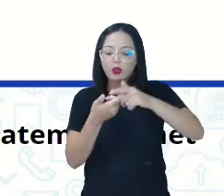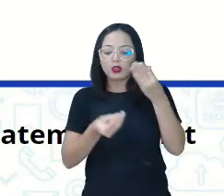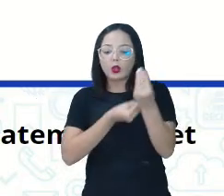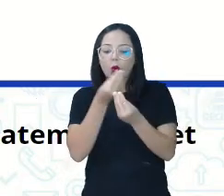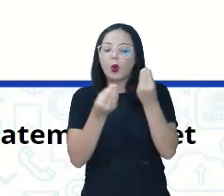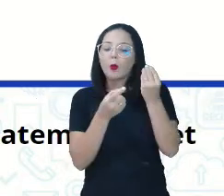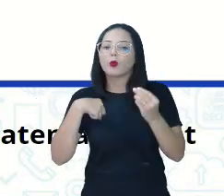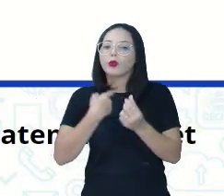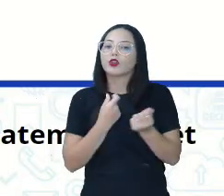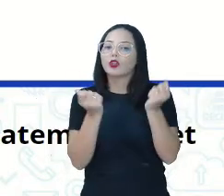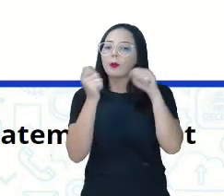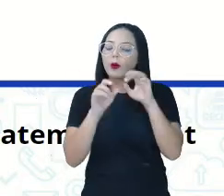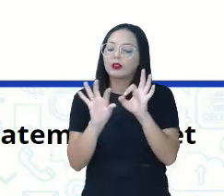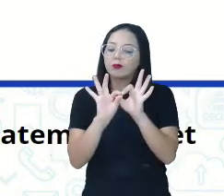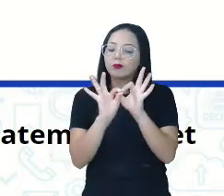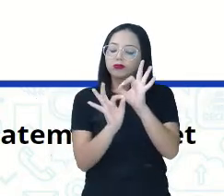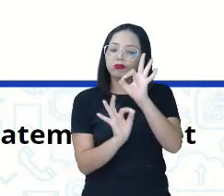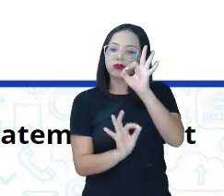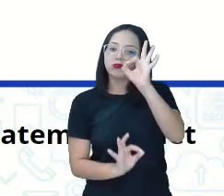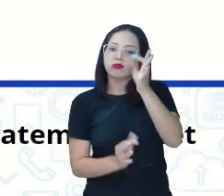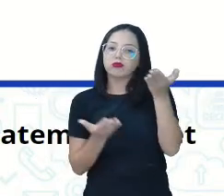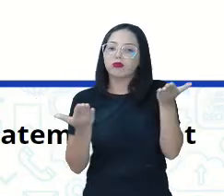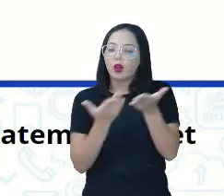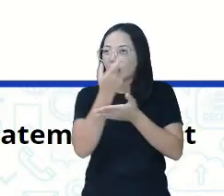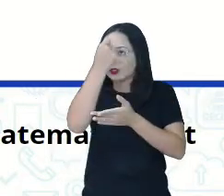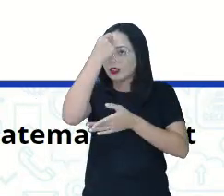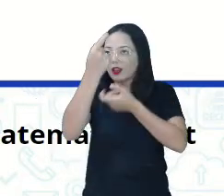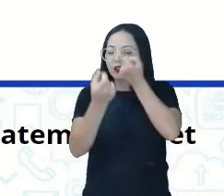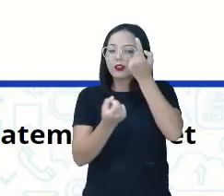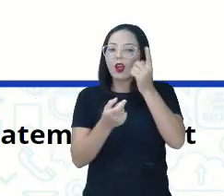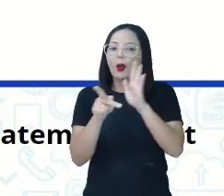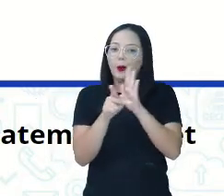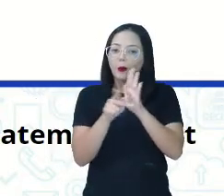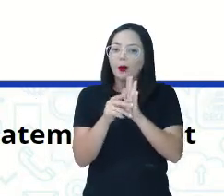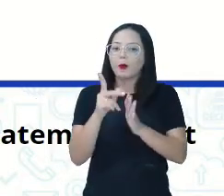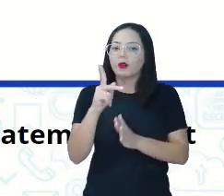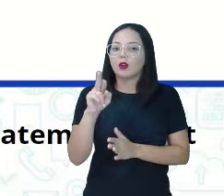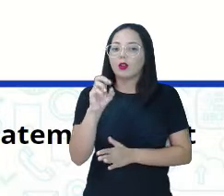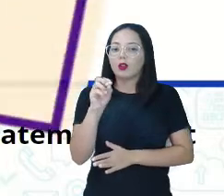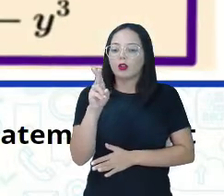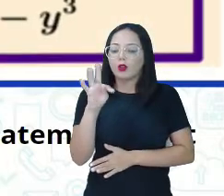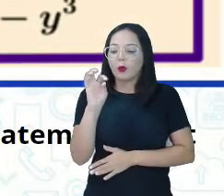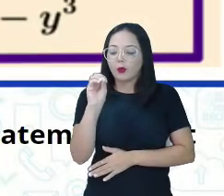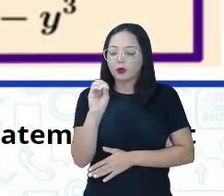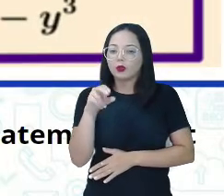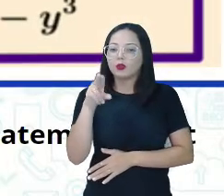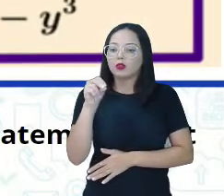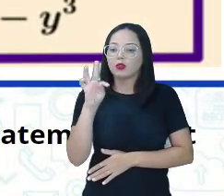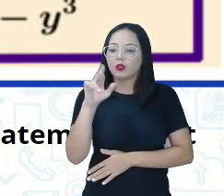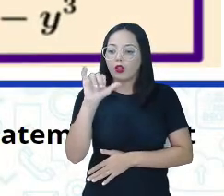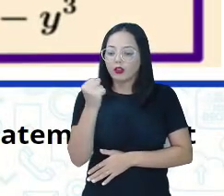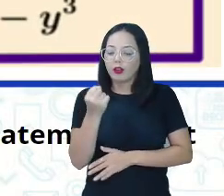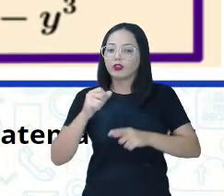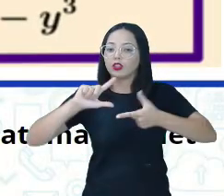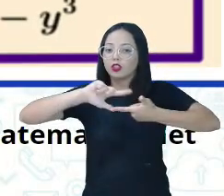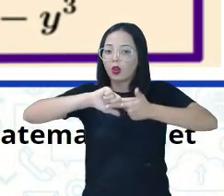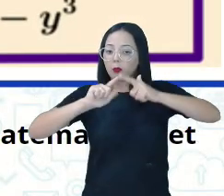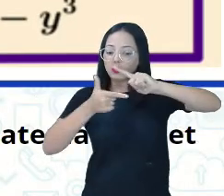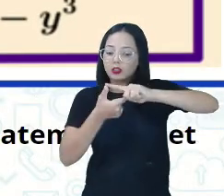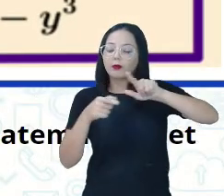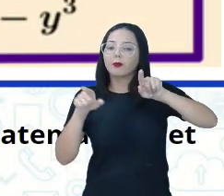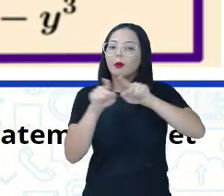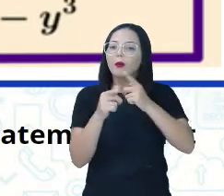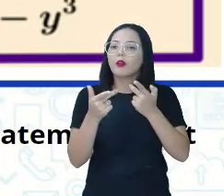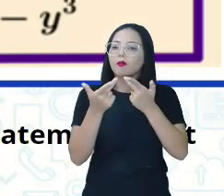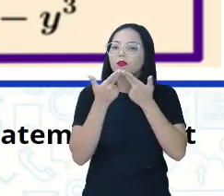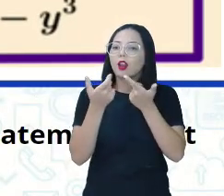pode vislumbrar essa ideia desses produtos notáveis de forma geométrica, certo? E falar